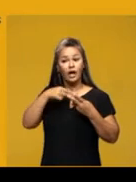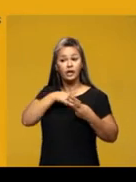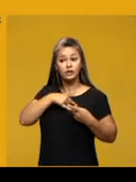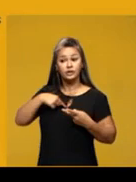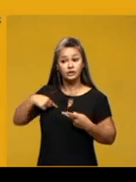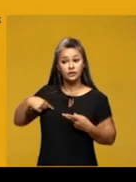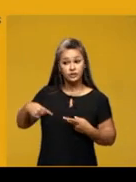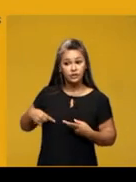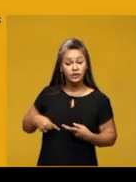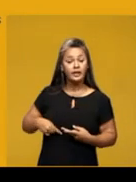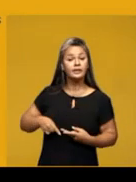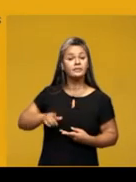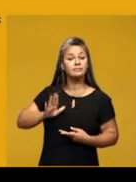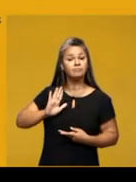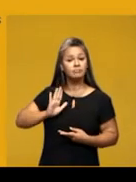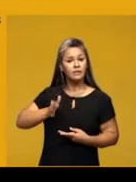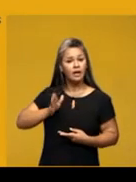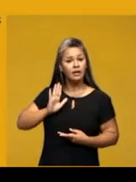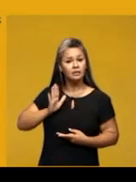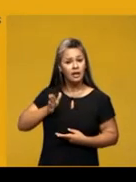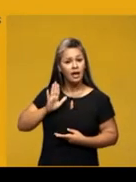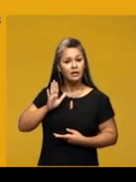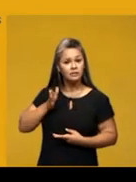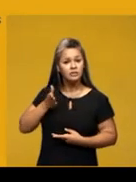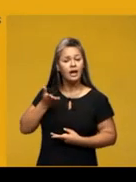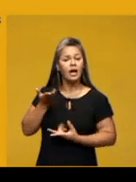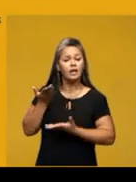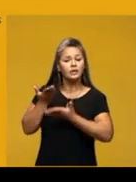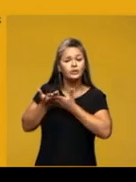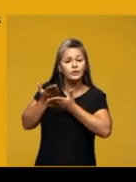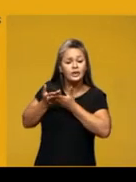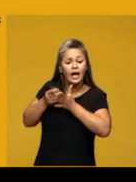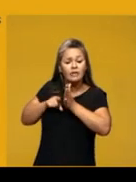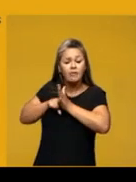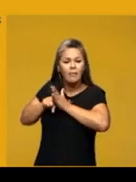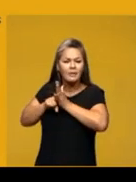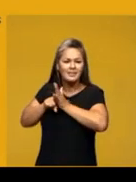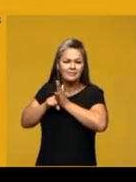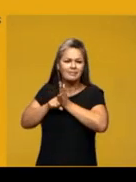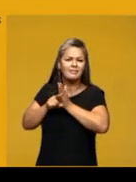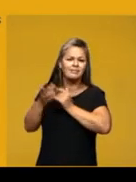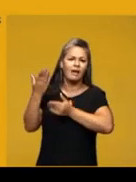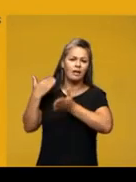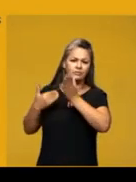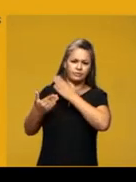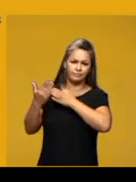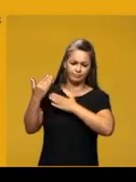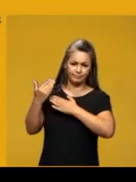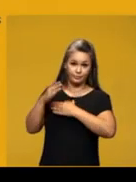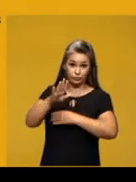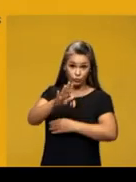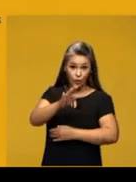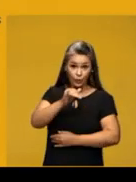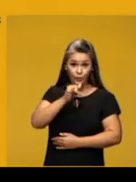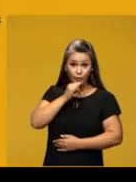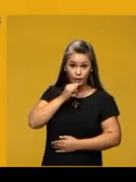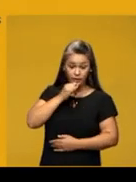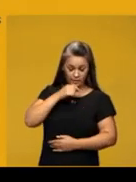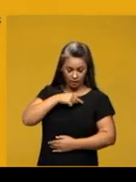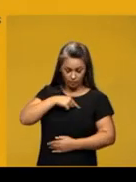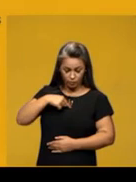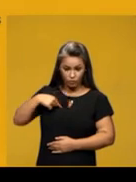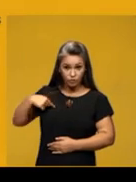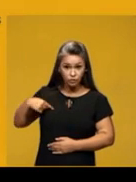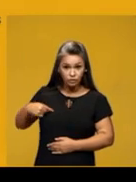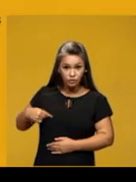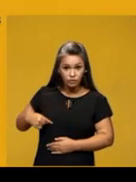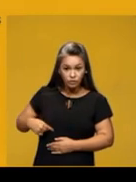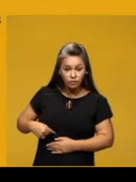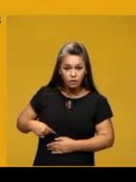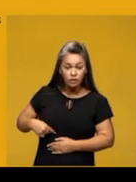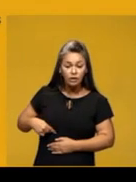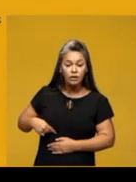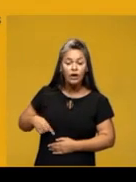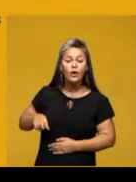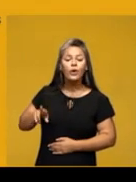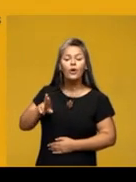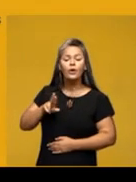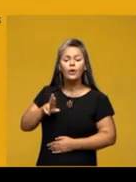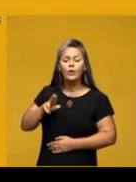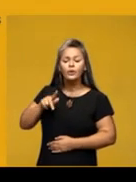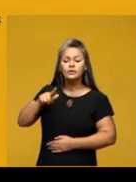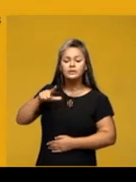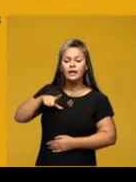da cartografia há muito tempo. Estima-se que os chineses usam a representação gráfica de